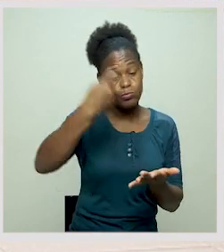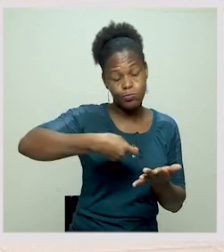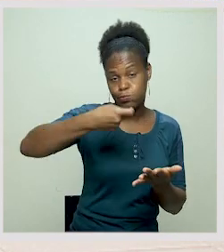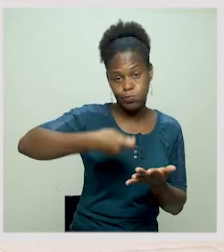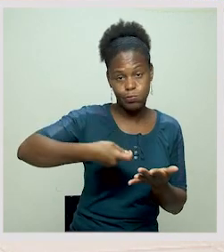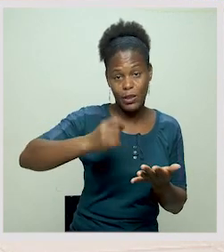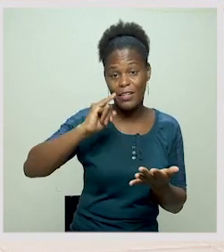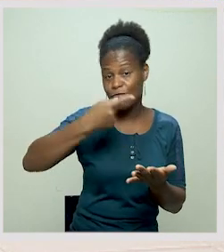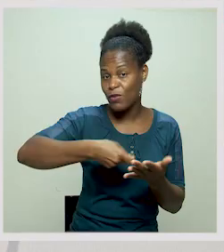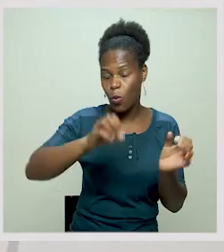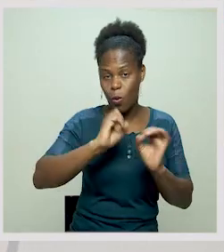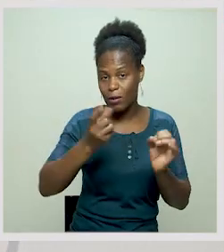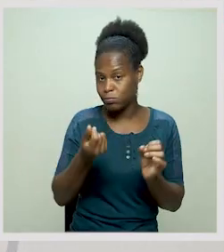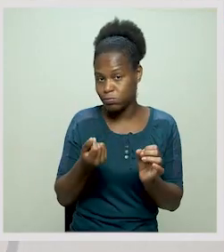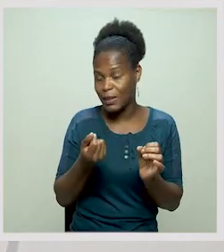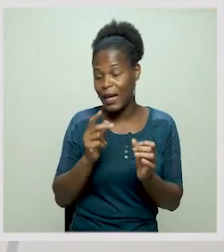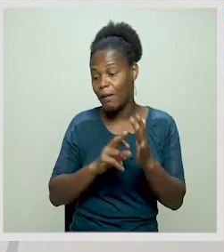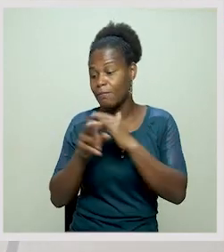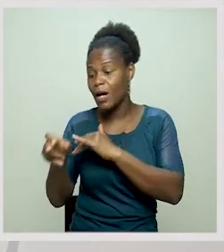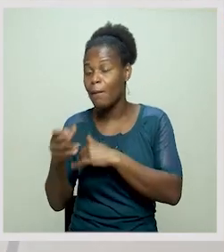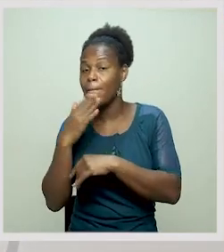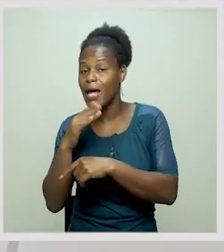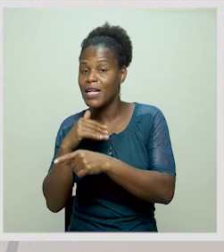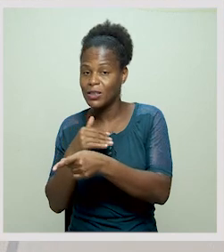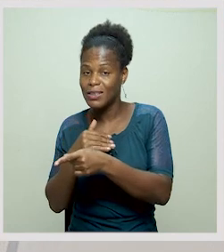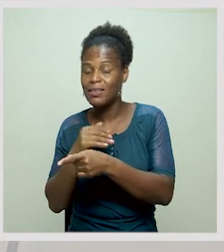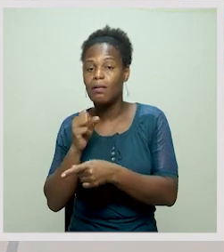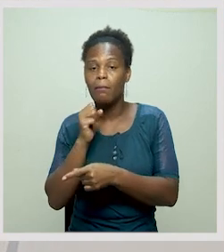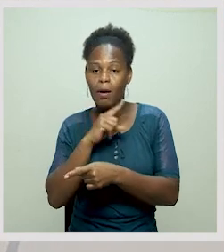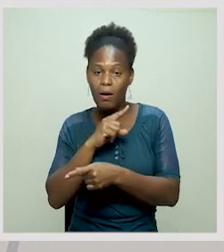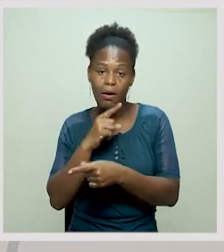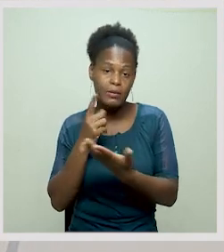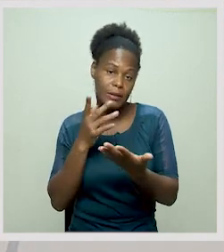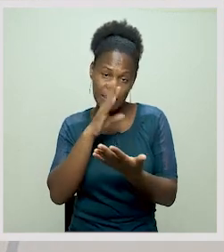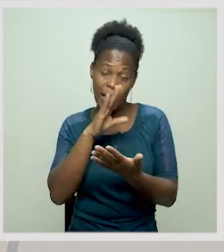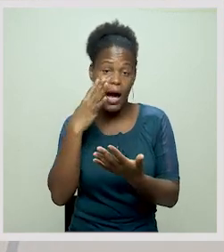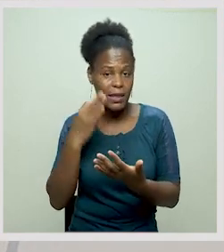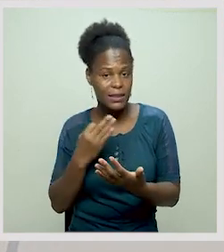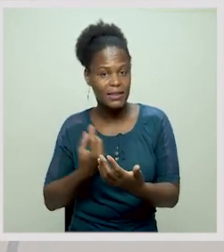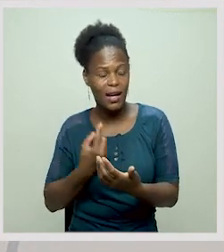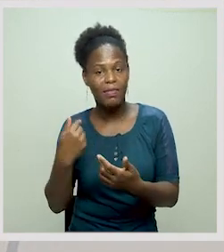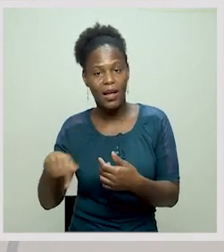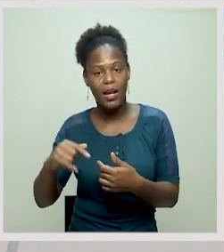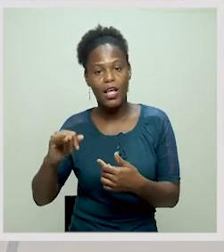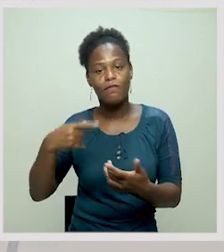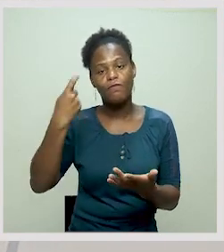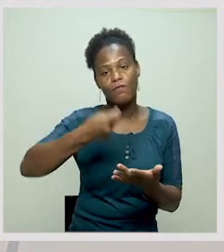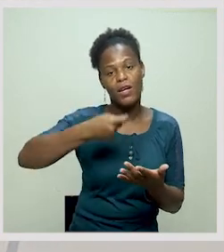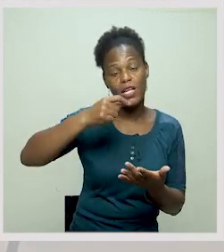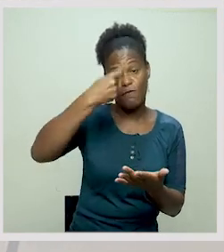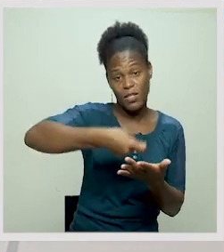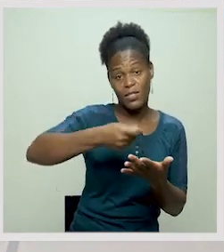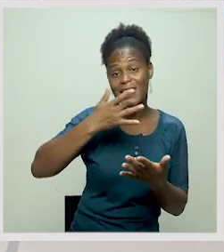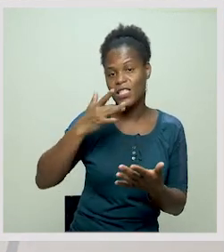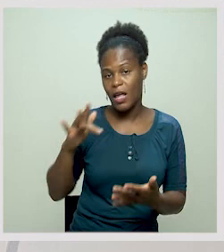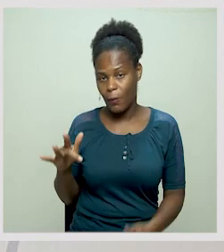realizar o investimento, eles recorrem ao crédito e, assim sendo, nós temos o